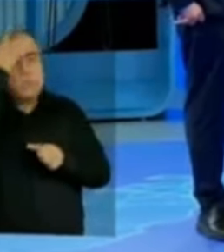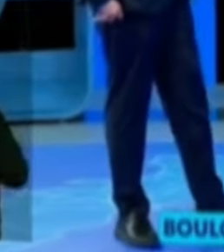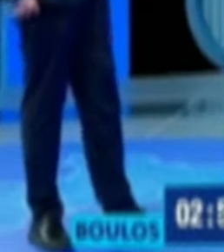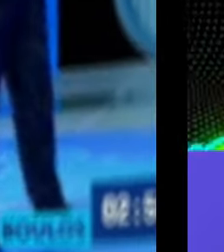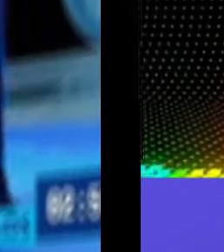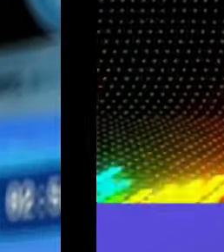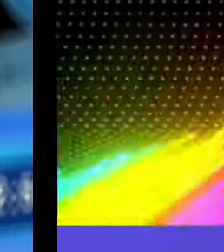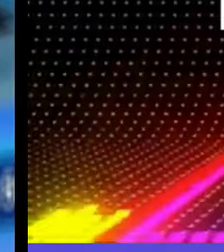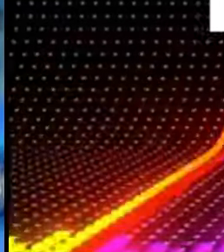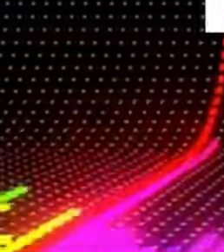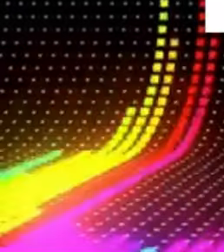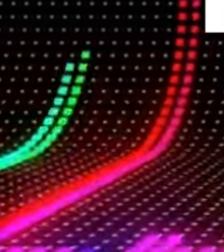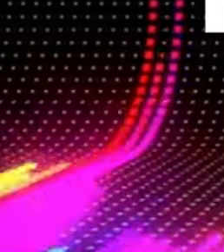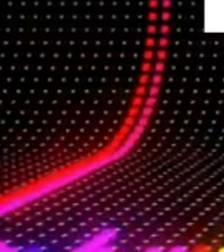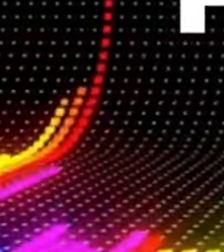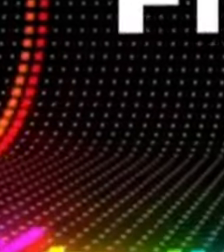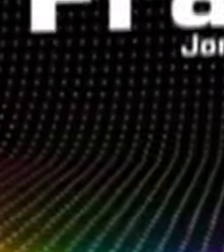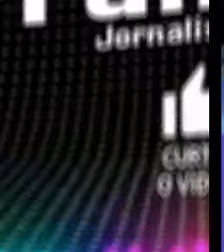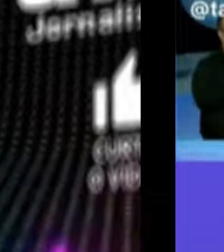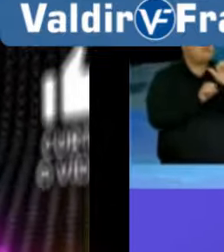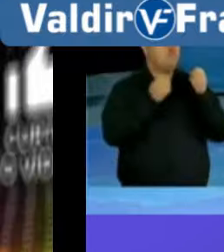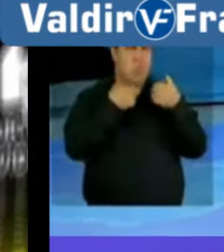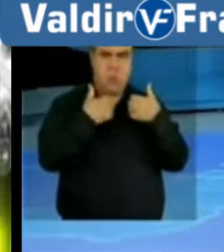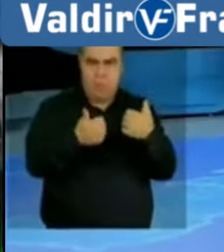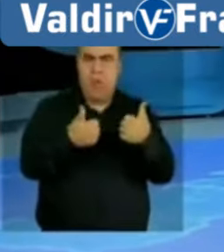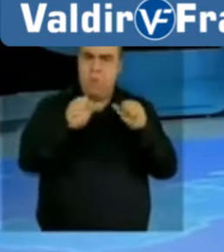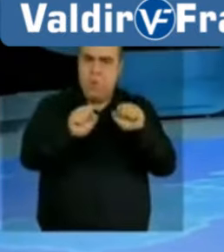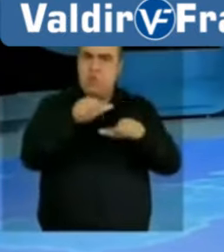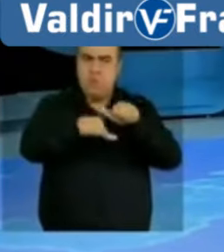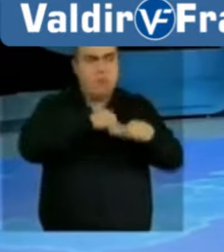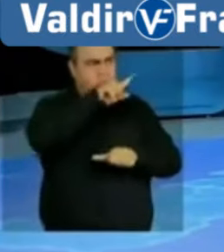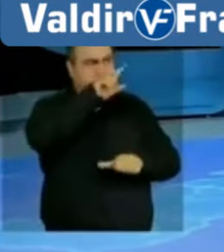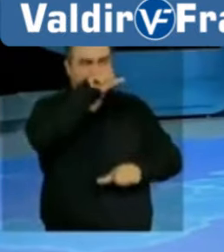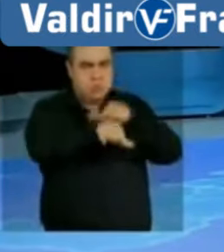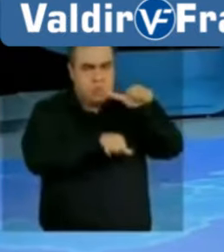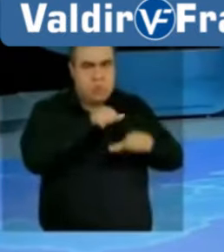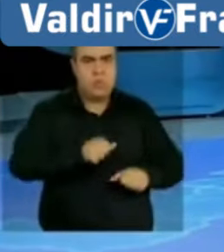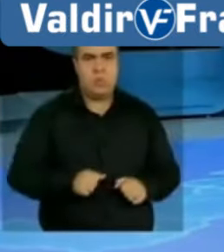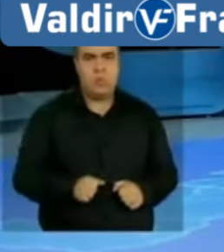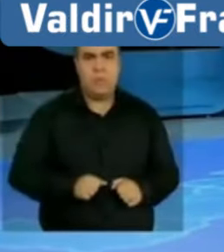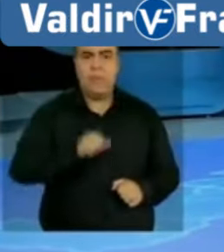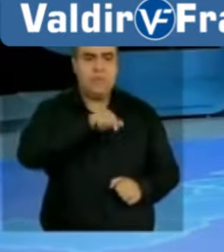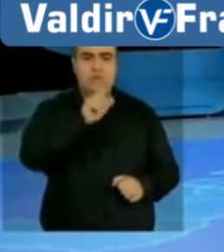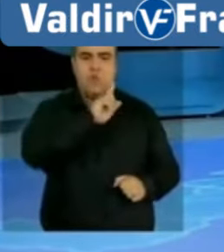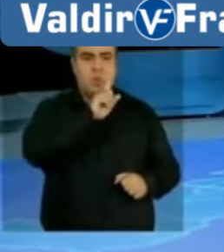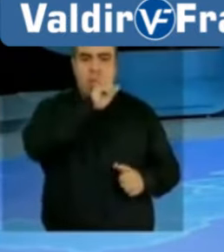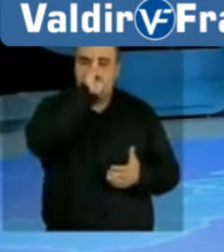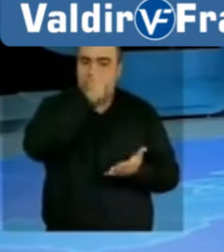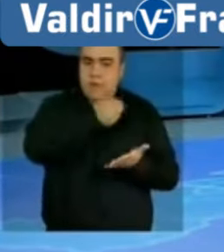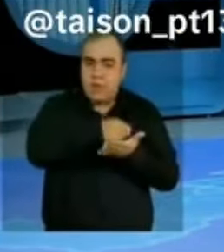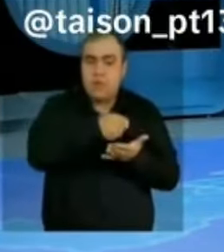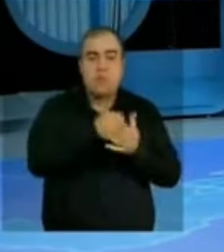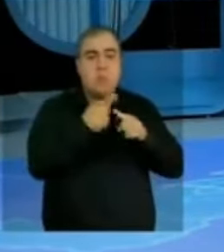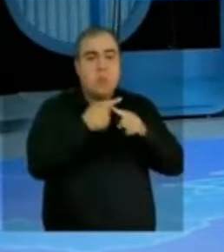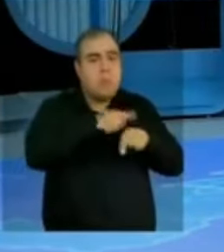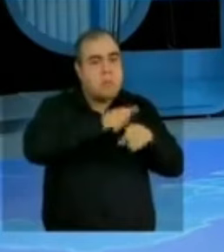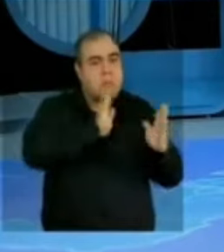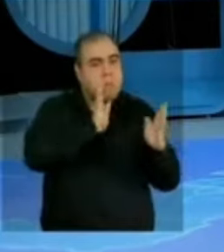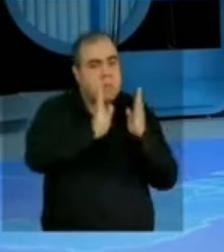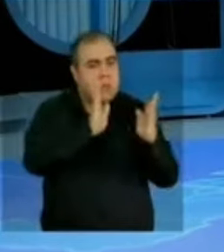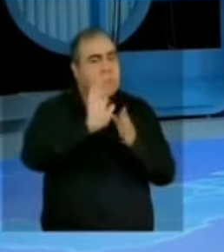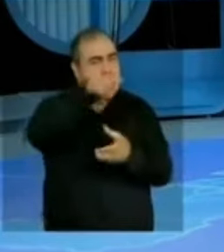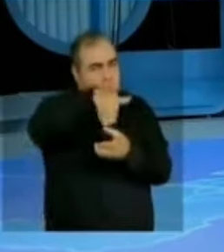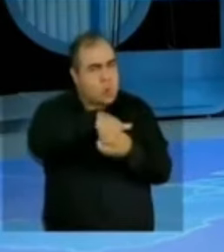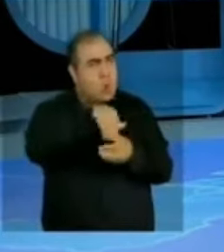de bolos é isso você tá mudando você não defende mais Aquilo é porque tá no período eleitoral E quer mudar